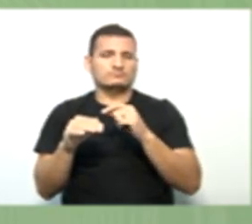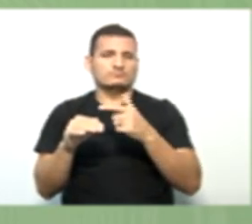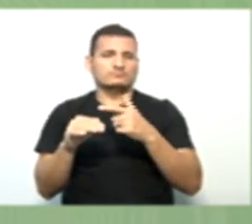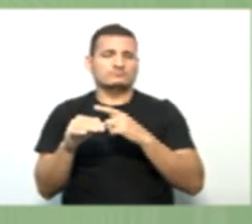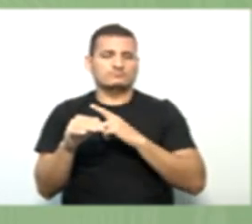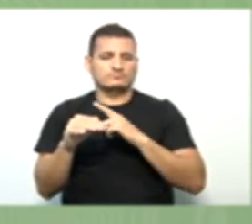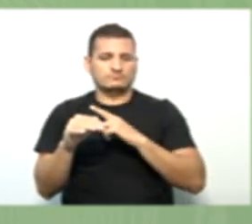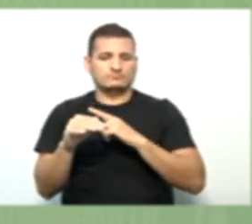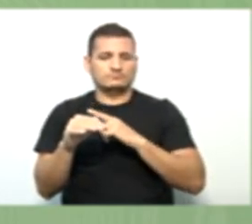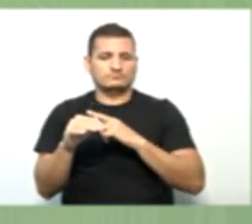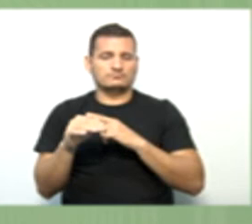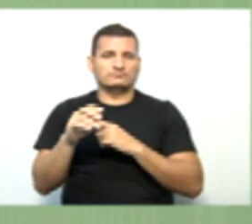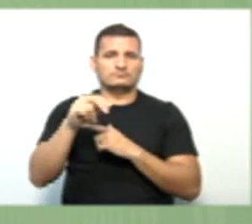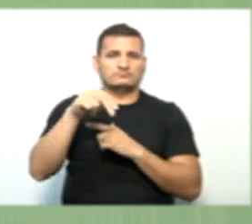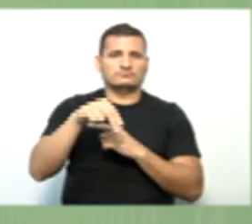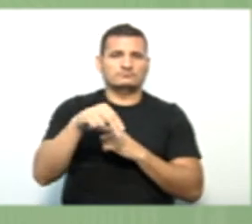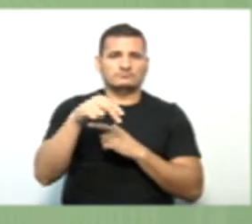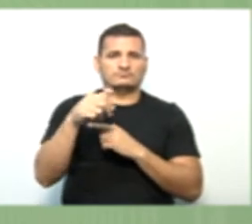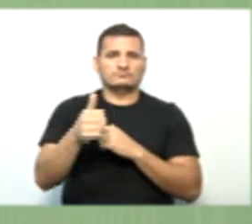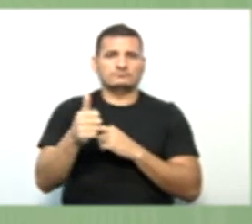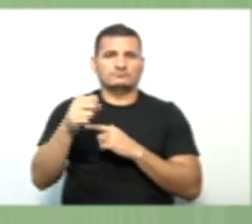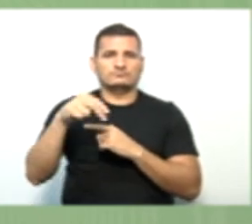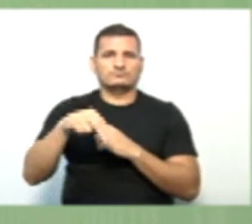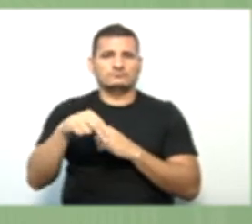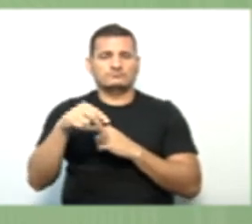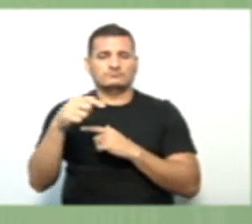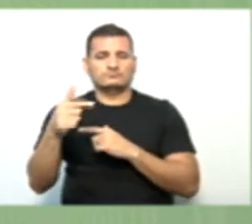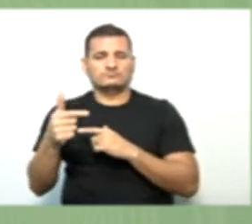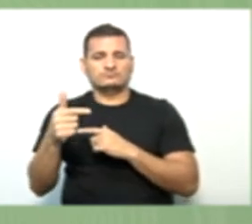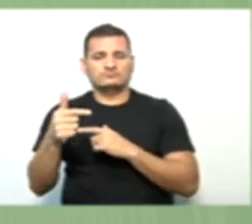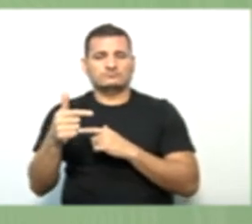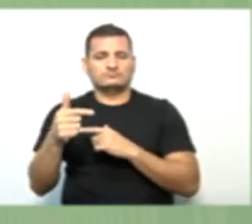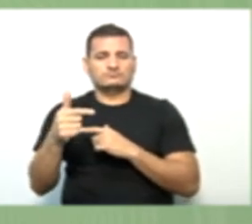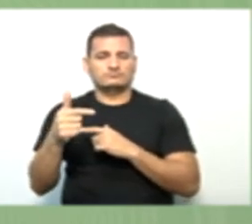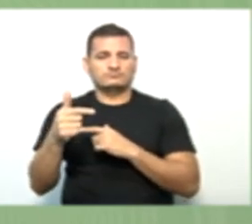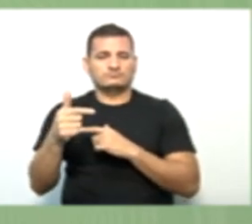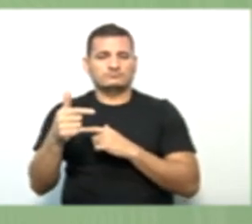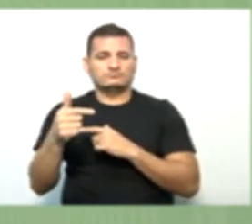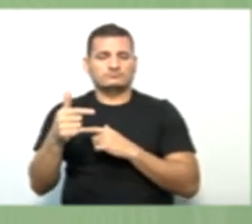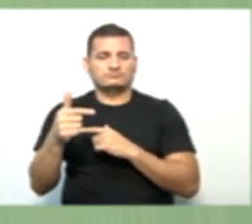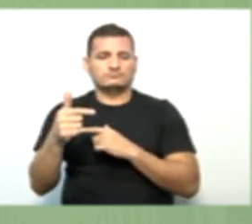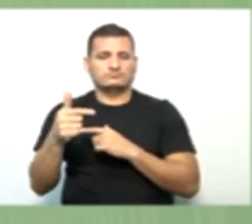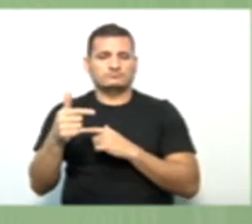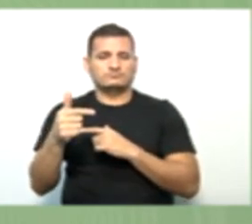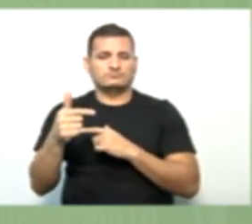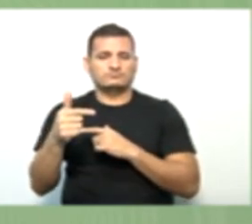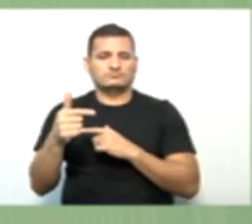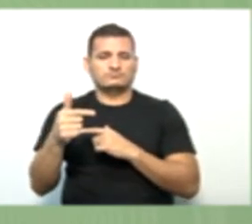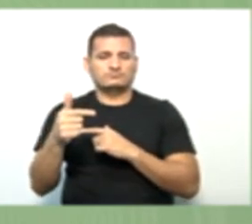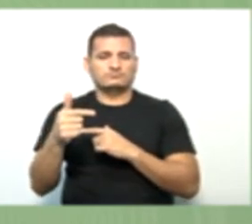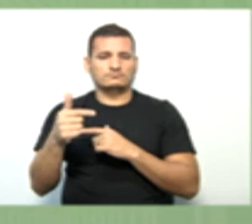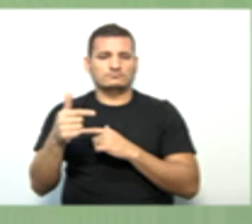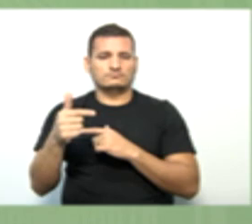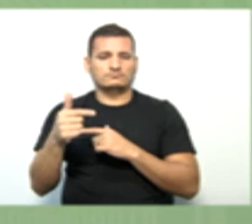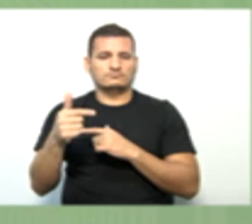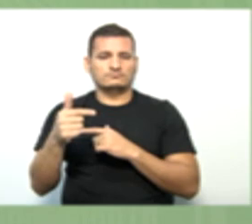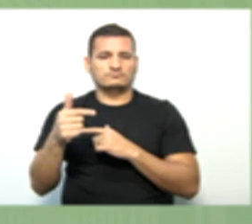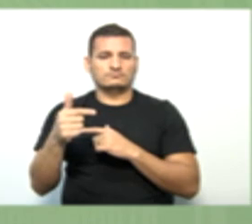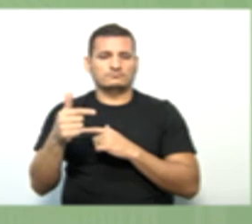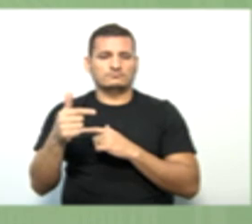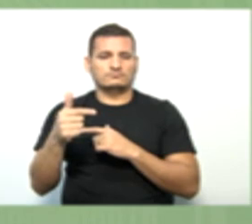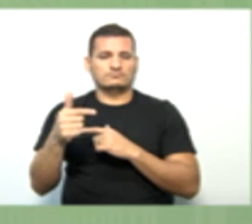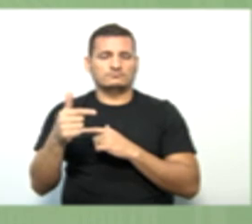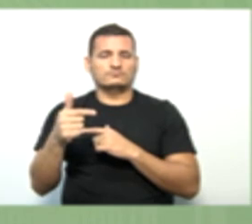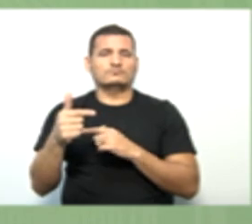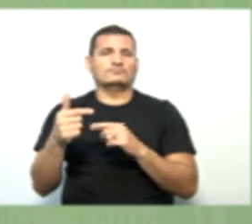estou passando para a função aqui N1 e N2. O que vai acontecer com isso? Esses valores, eles vão